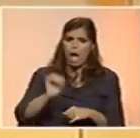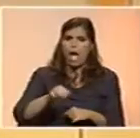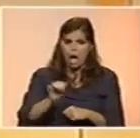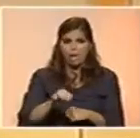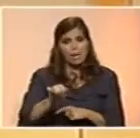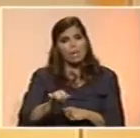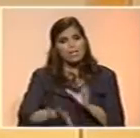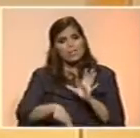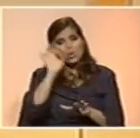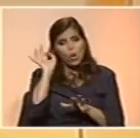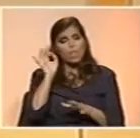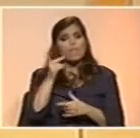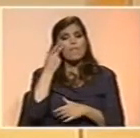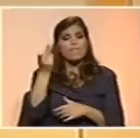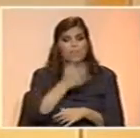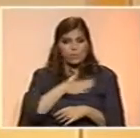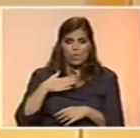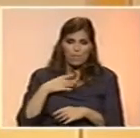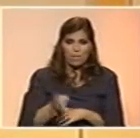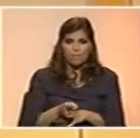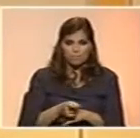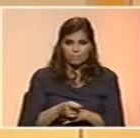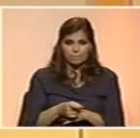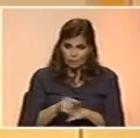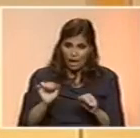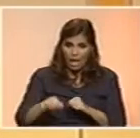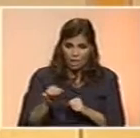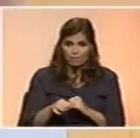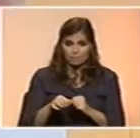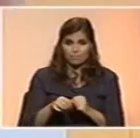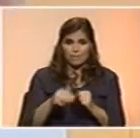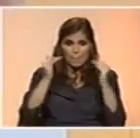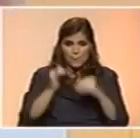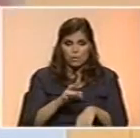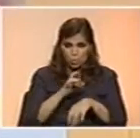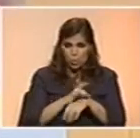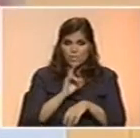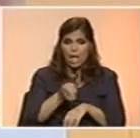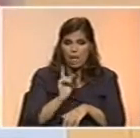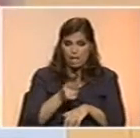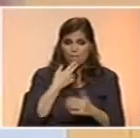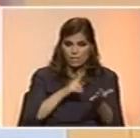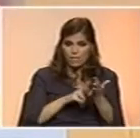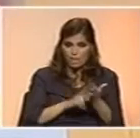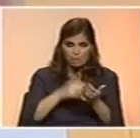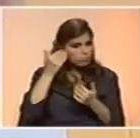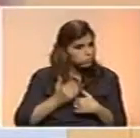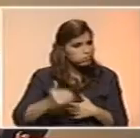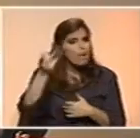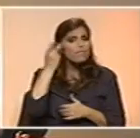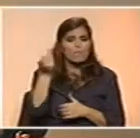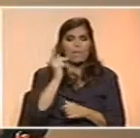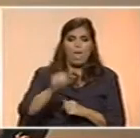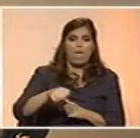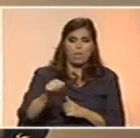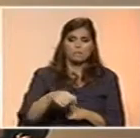é a opção de vida mais saudável. É, Maria João? É. Também com menos doenças e com mais tempo de vida? Sem dúvida. Eu